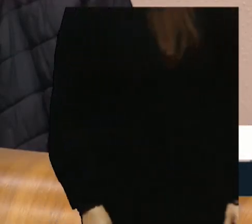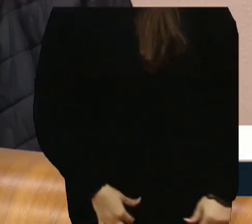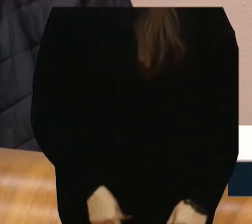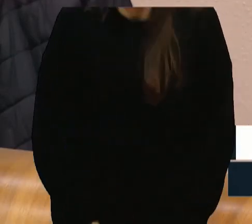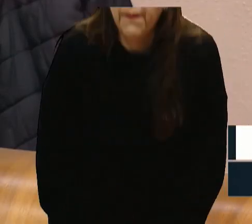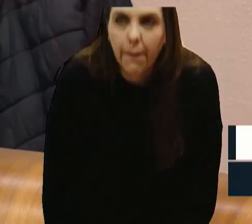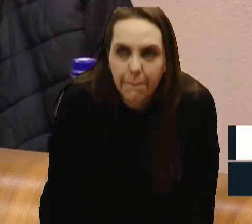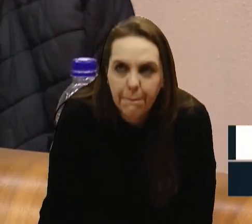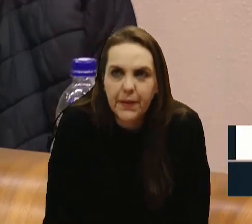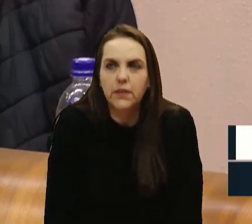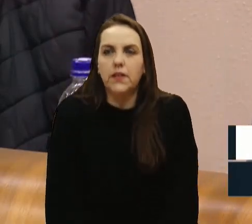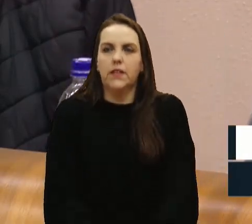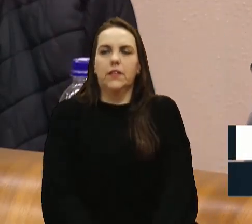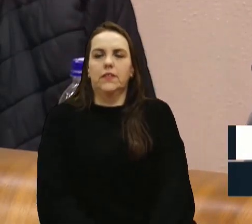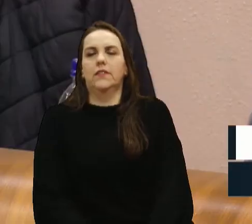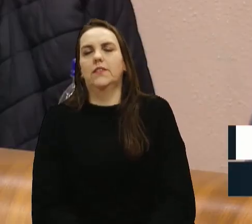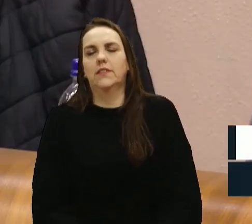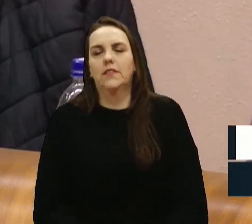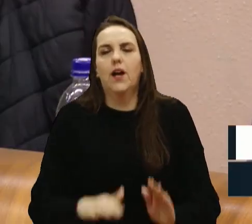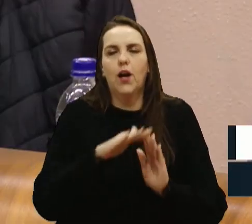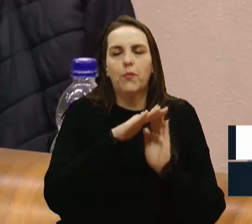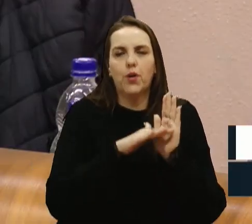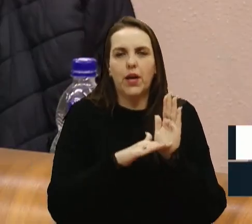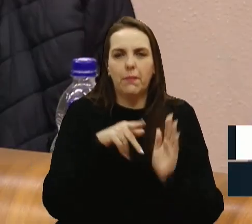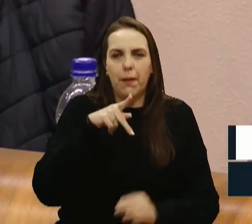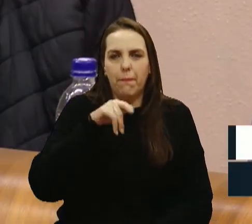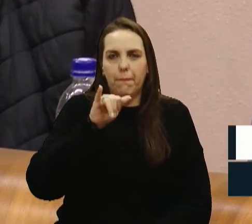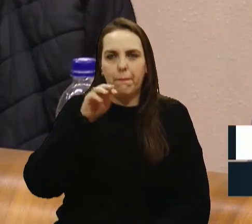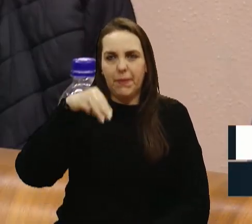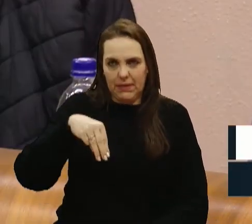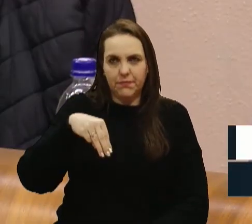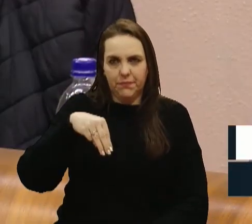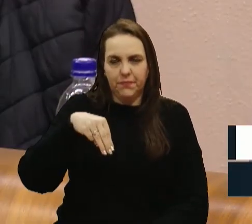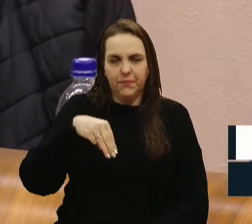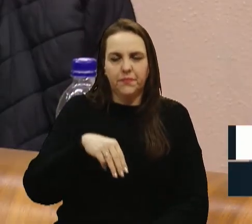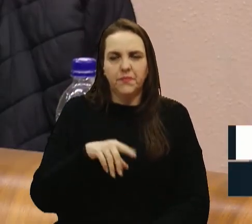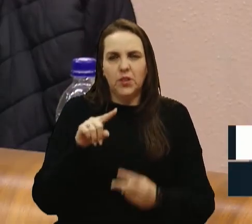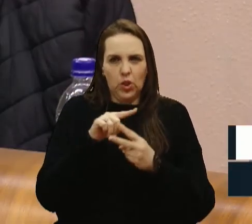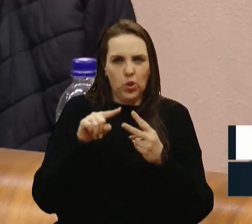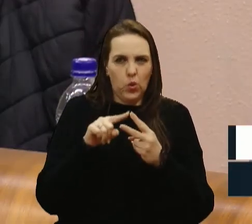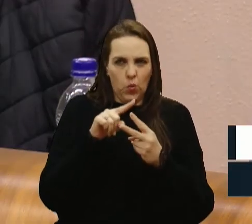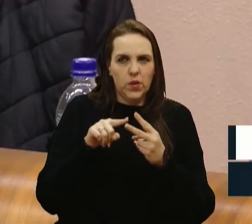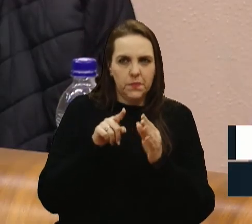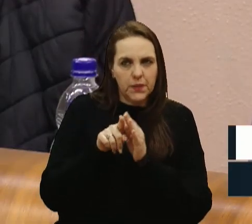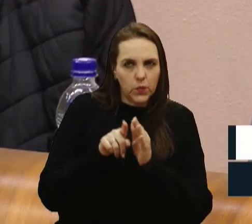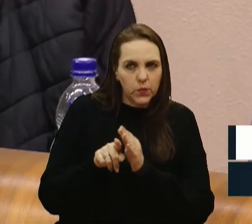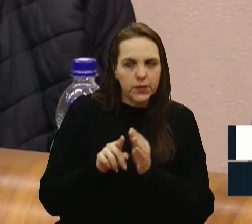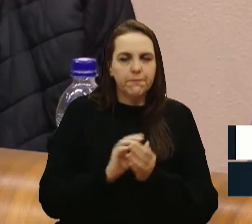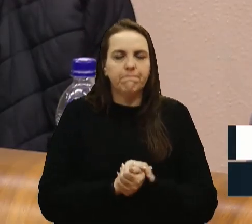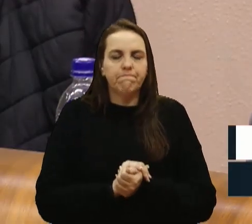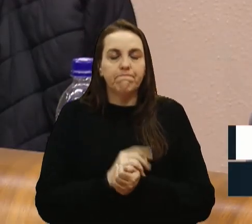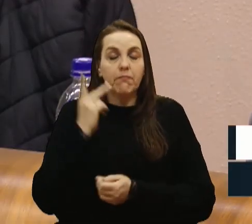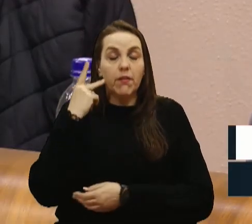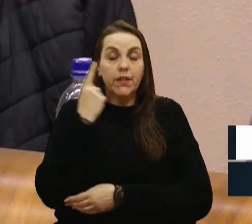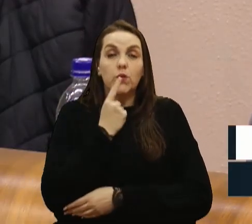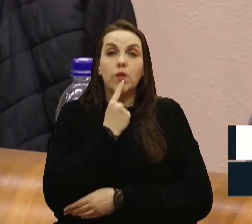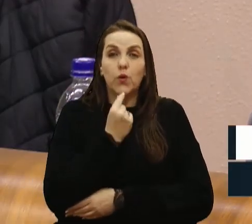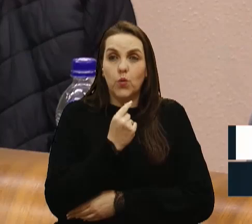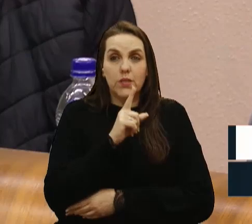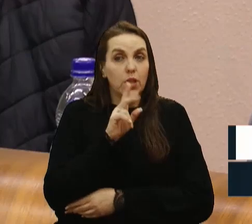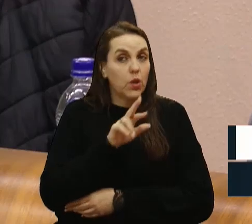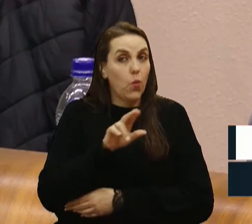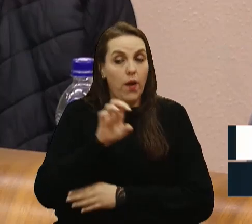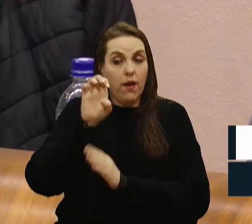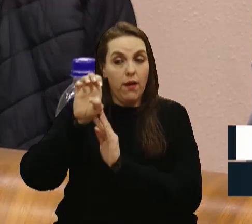PIN, teve uma ou duas colocações do PIN. Sim, a vereadora Rose, né? Não é uma emenda, a